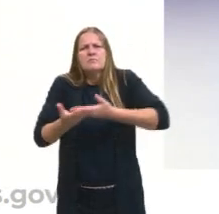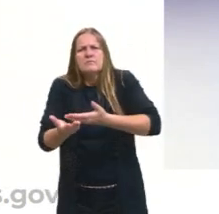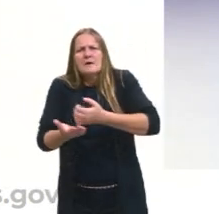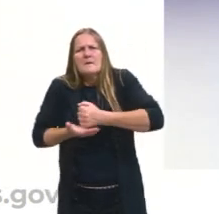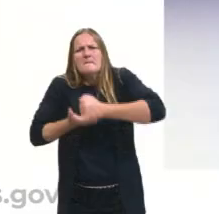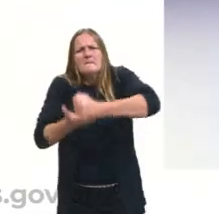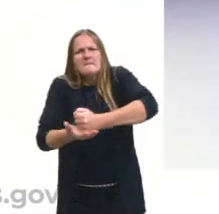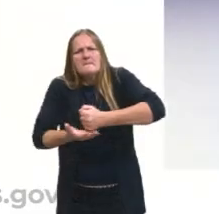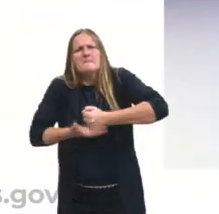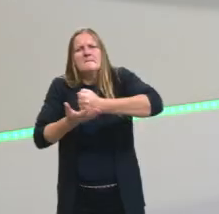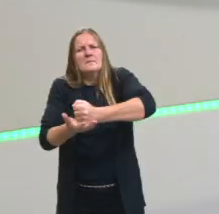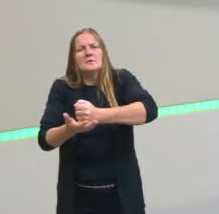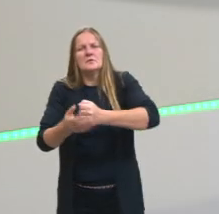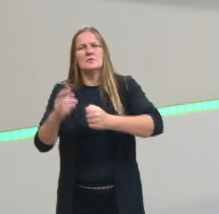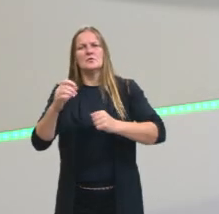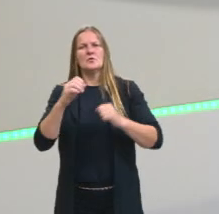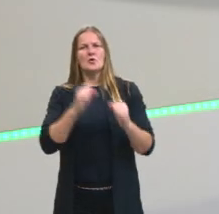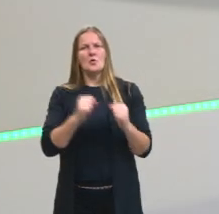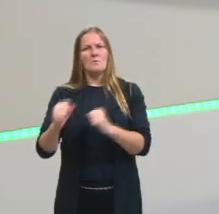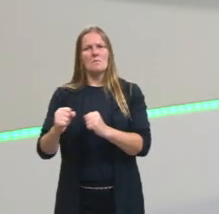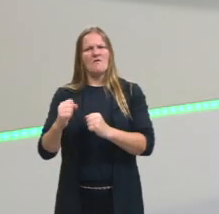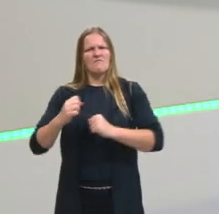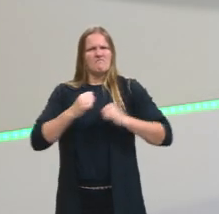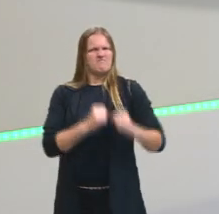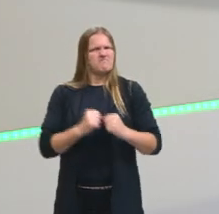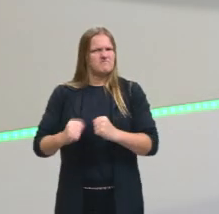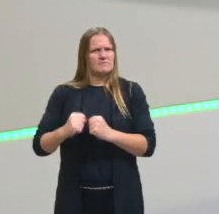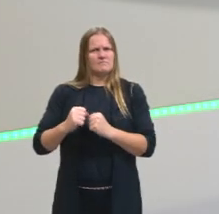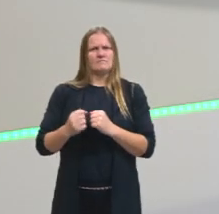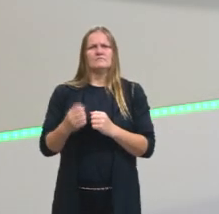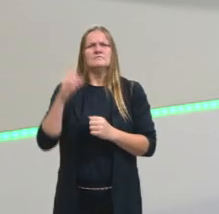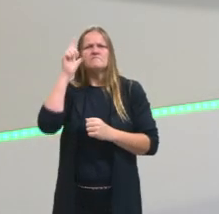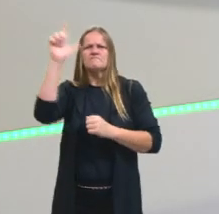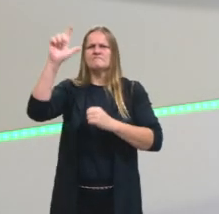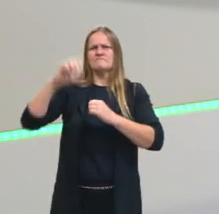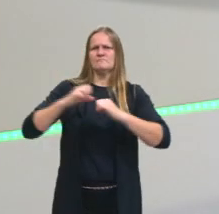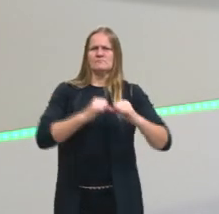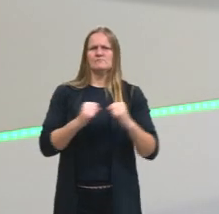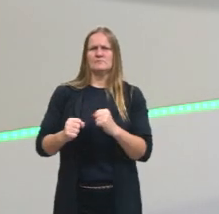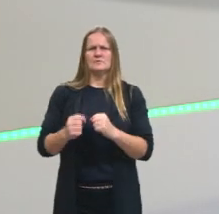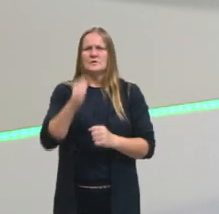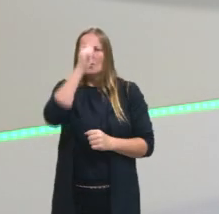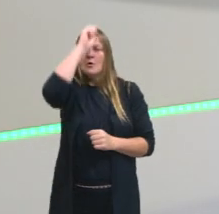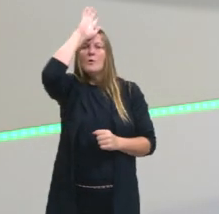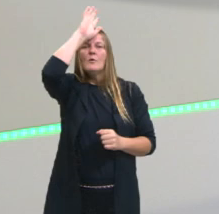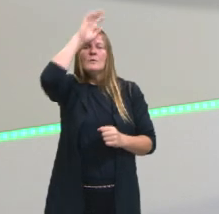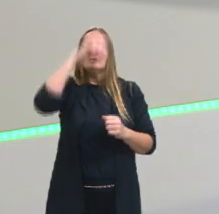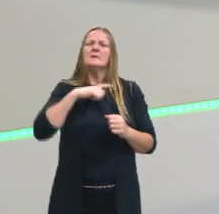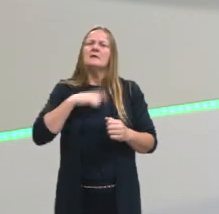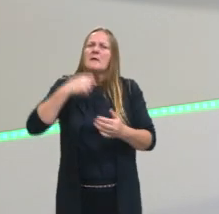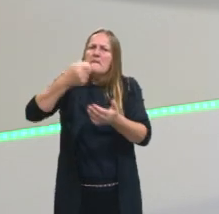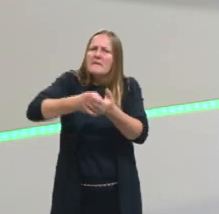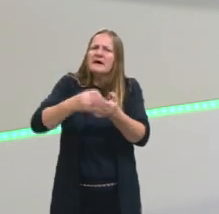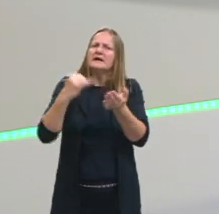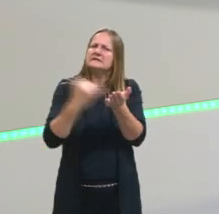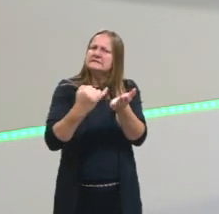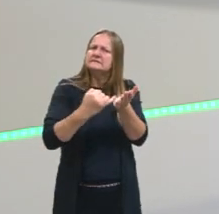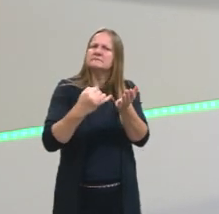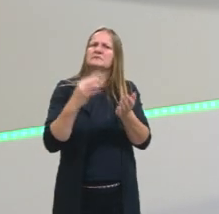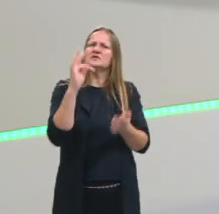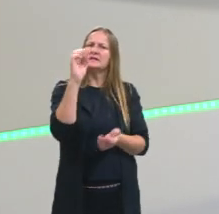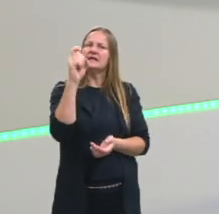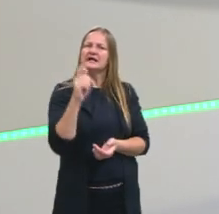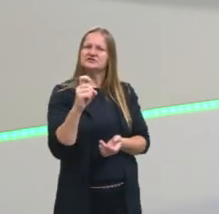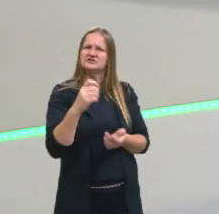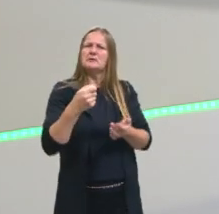aquele que tá Conquista e também essas povos serviam aos interesses de Roma e precisavam pagar taxas